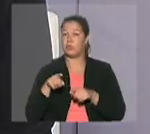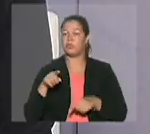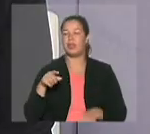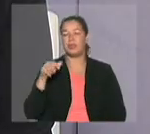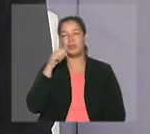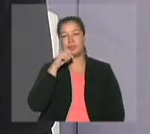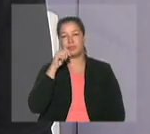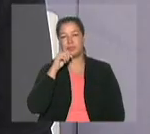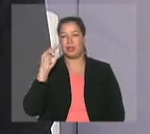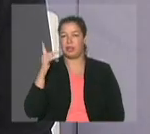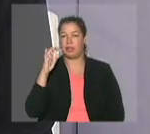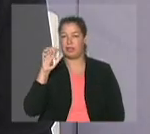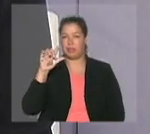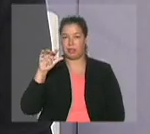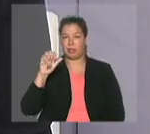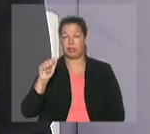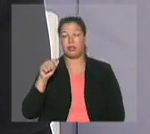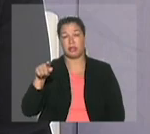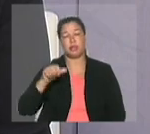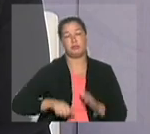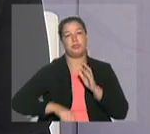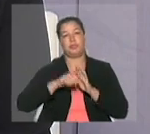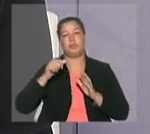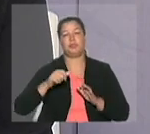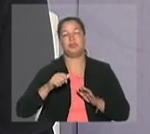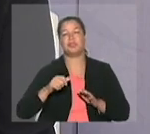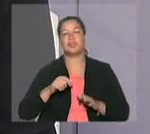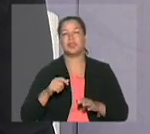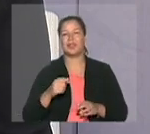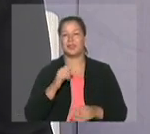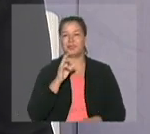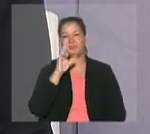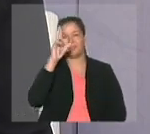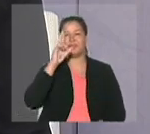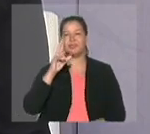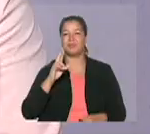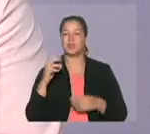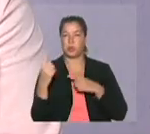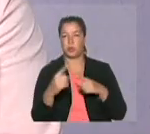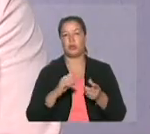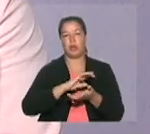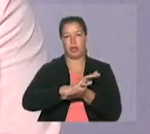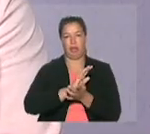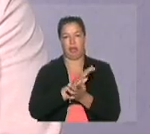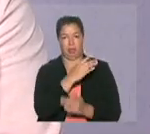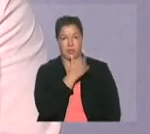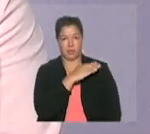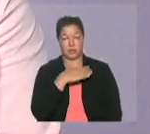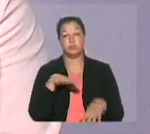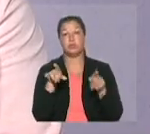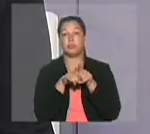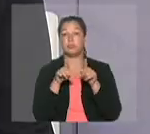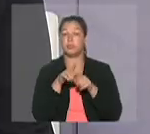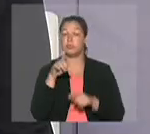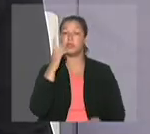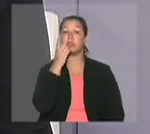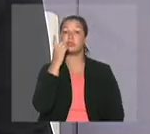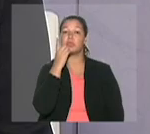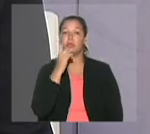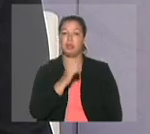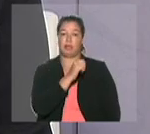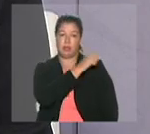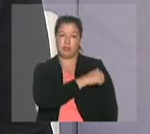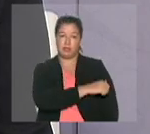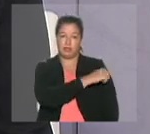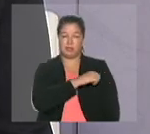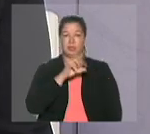diretora de combate ao racismo da União Estadual dos Estudantes, e a deputada enfermeira Rejane, que é presidente da Comissão de Defesa